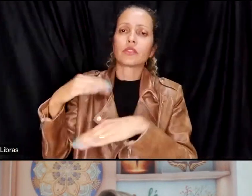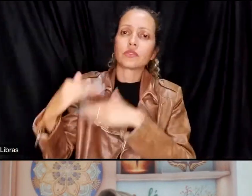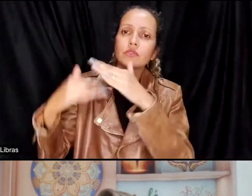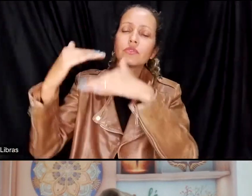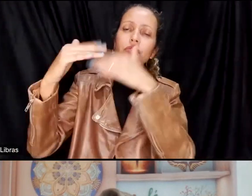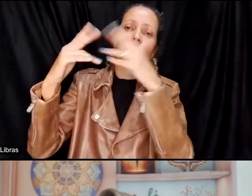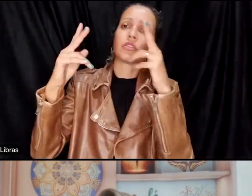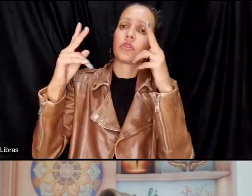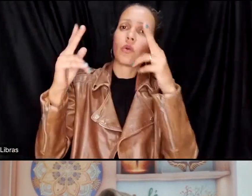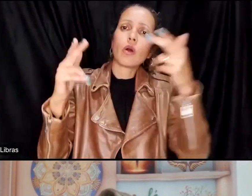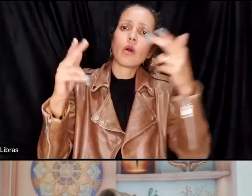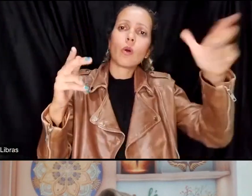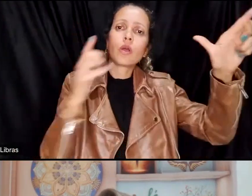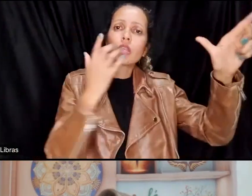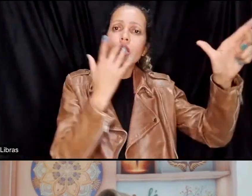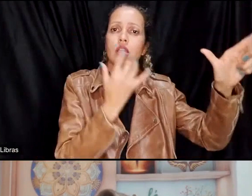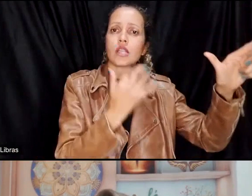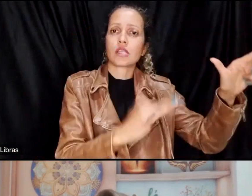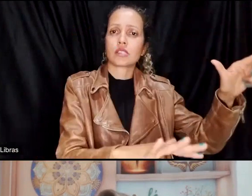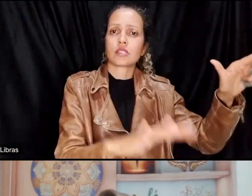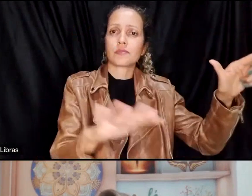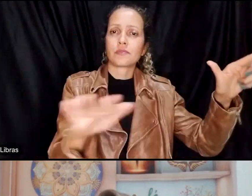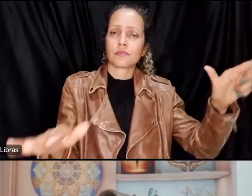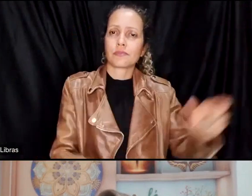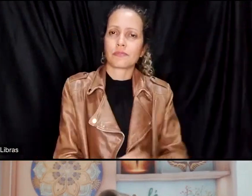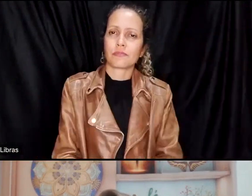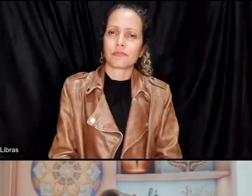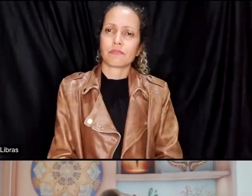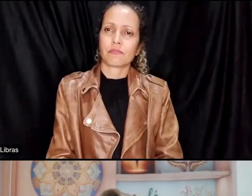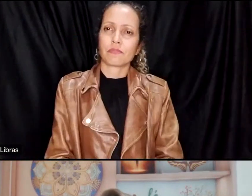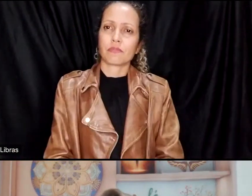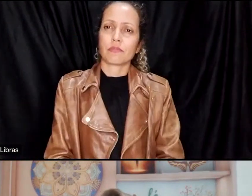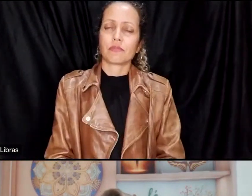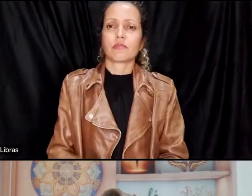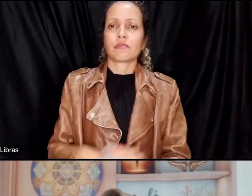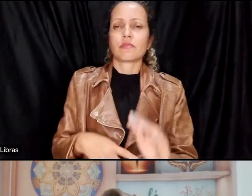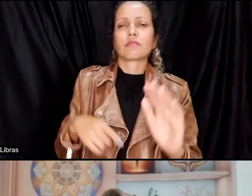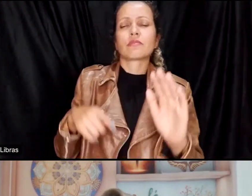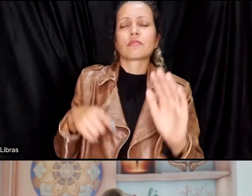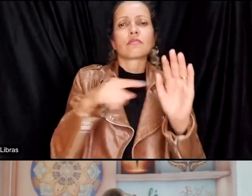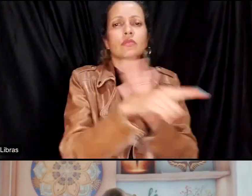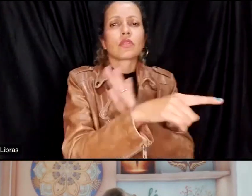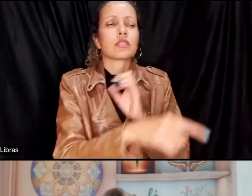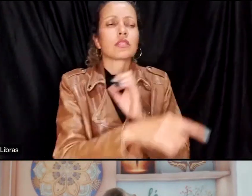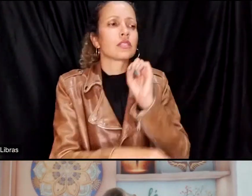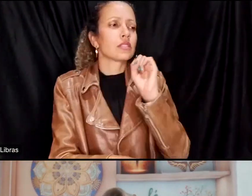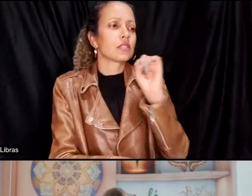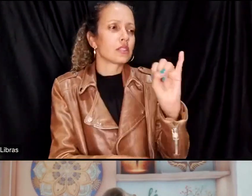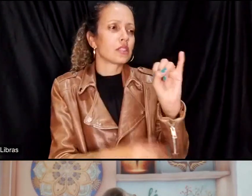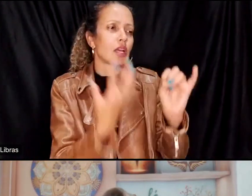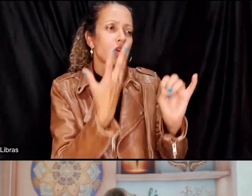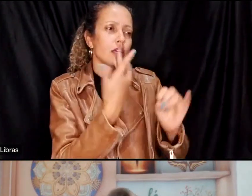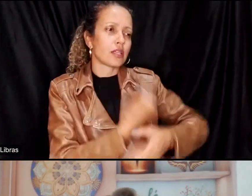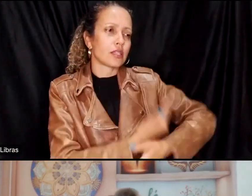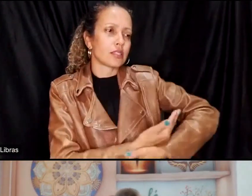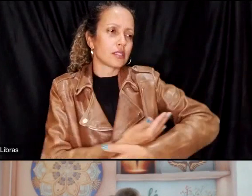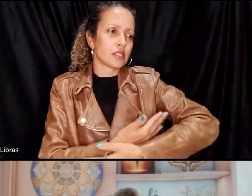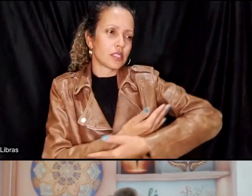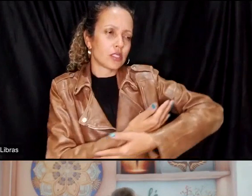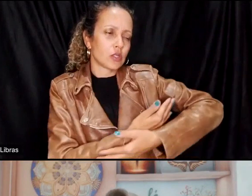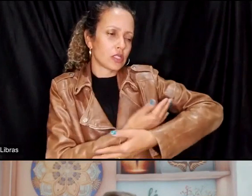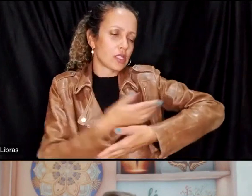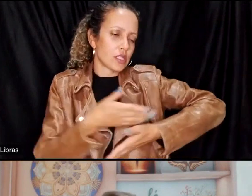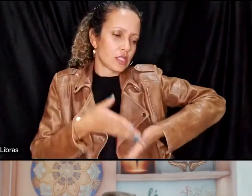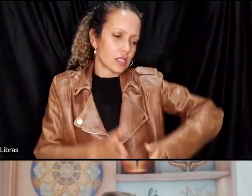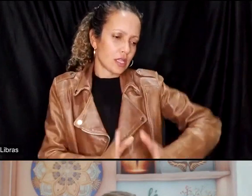Tem algum tipo de identificação da criança surda quando ela nasce? Já tem como saber? Tem o exame